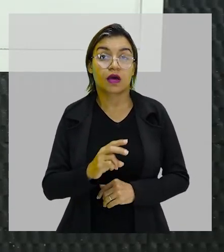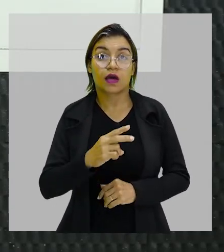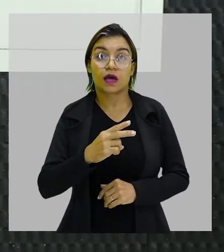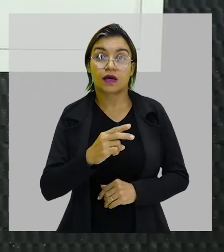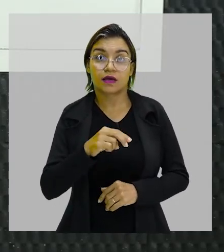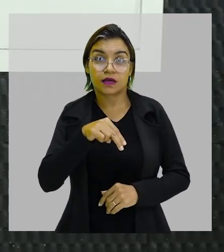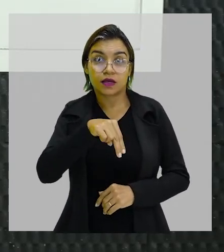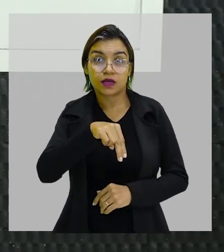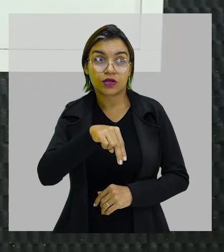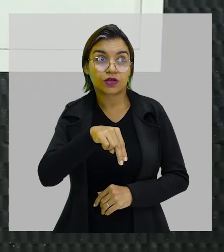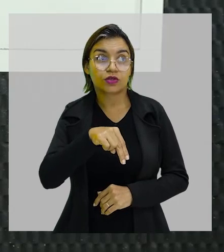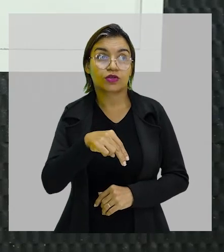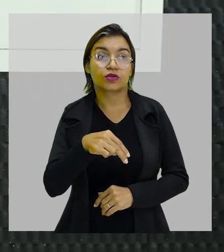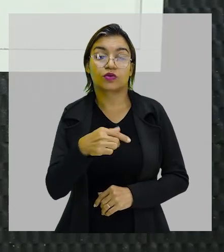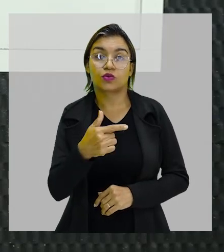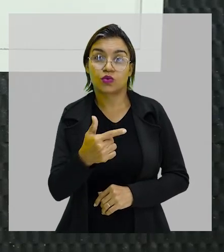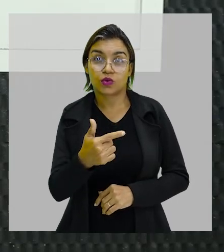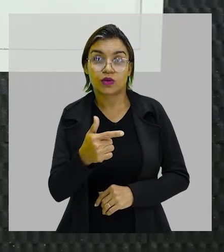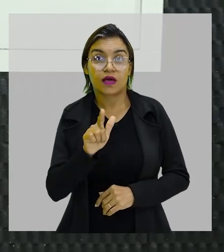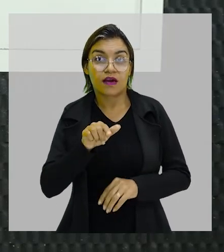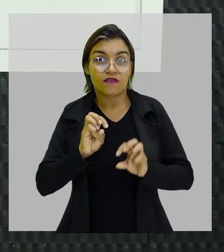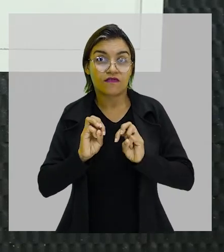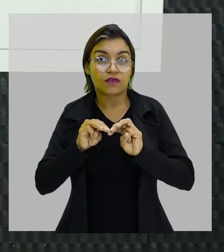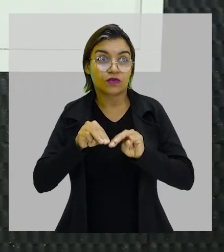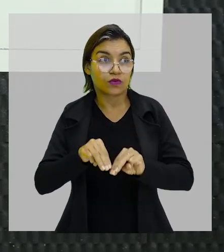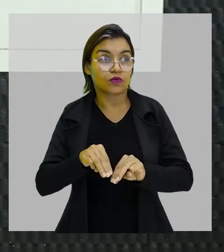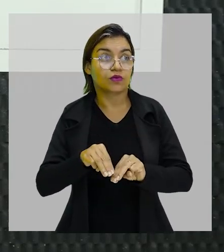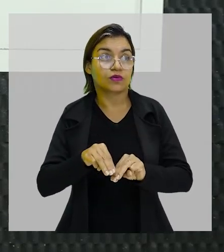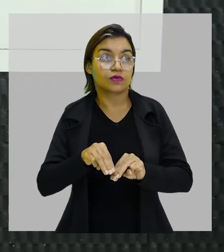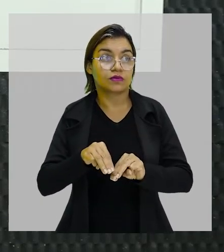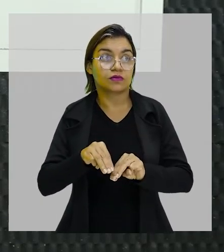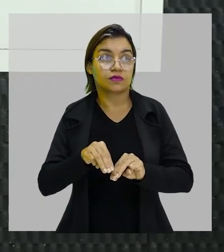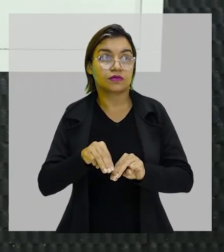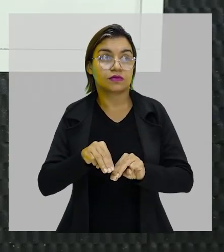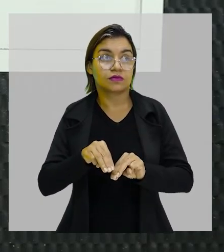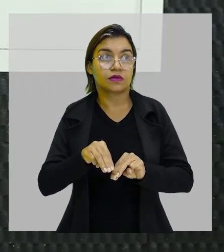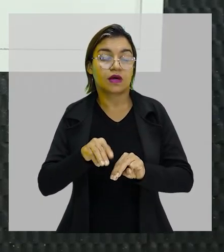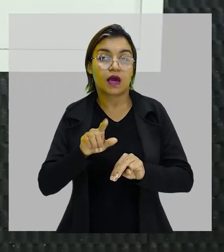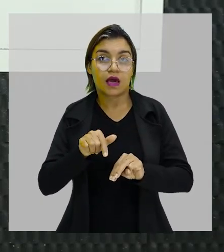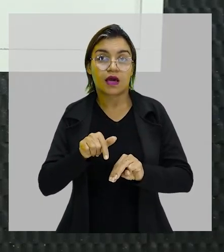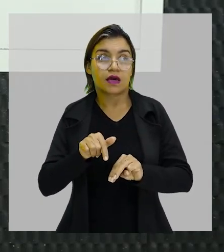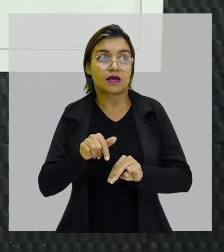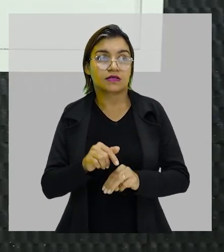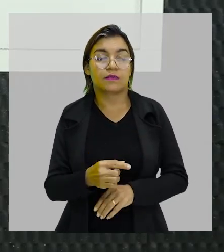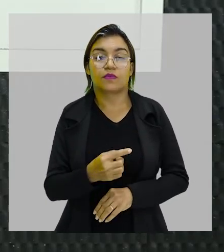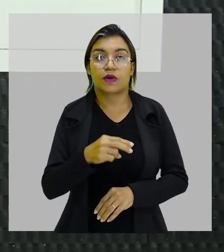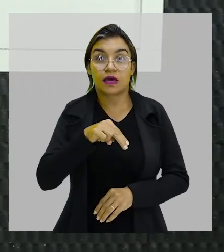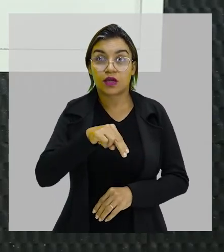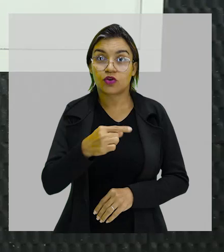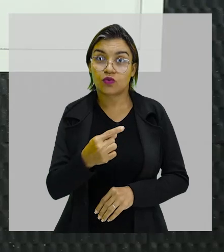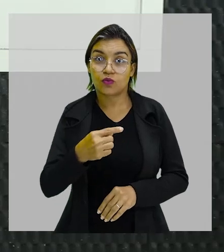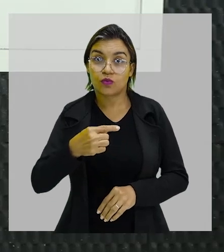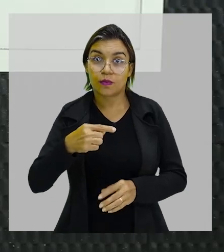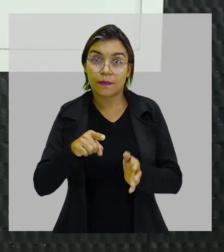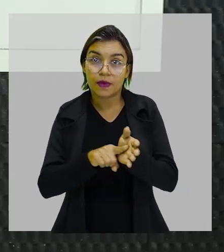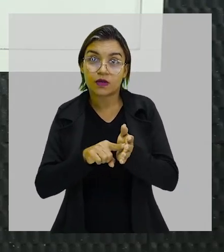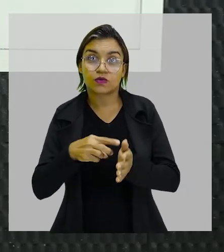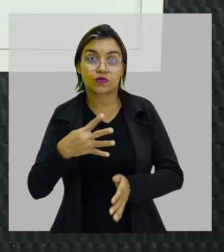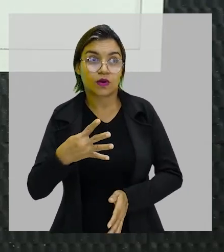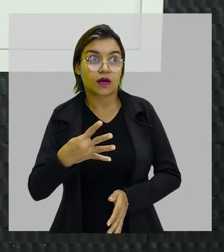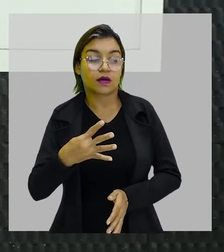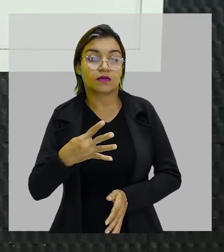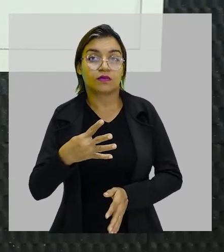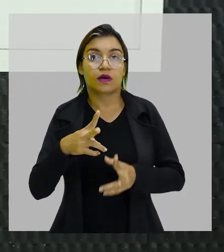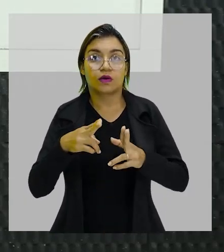esse N1 menos 4, eu vou chamá-lo de N2. Certo? Ou N2 eu vou chamar de N1